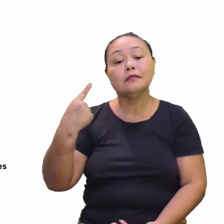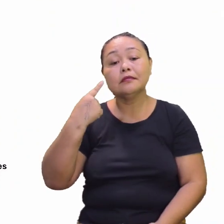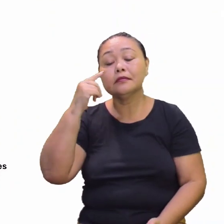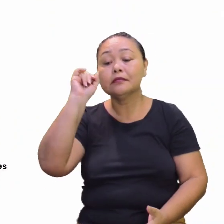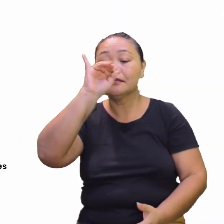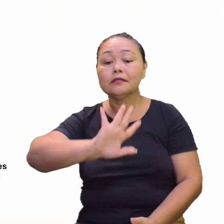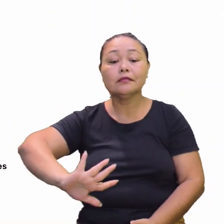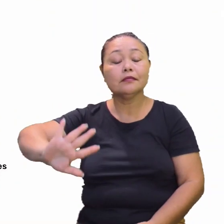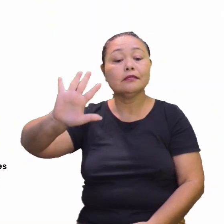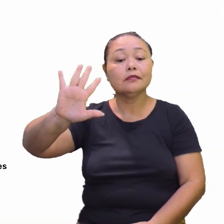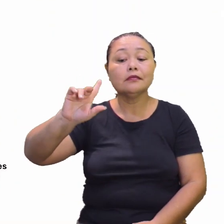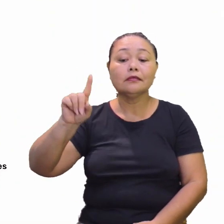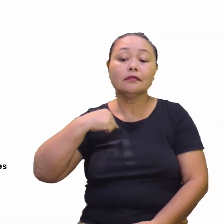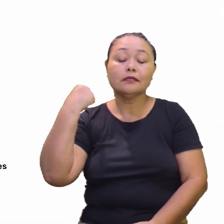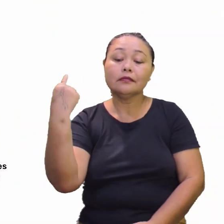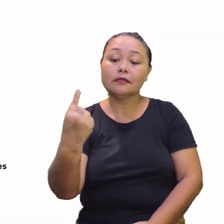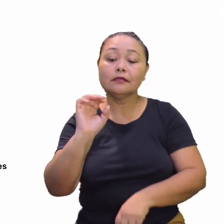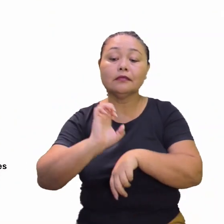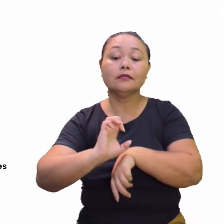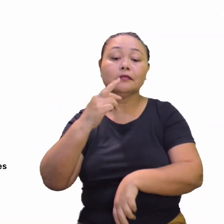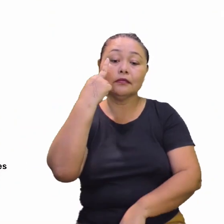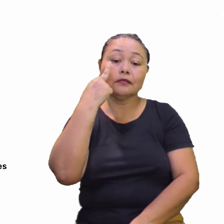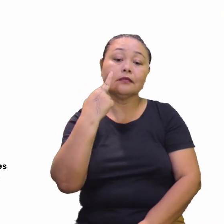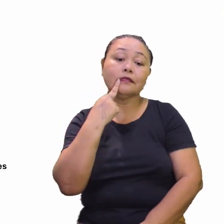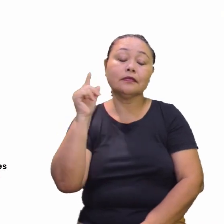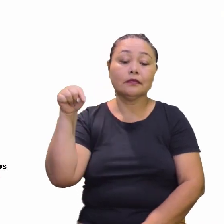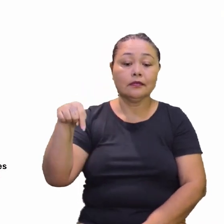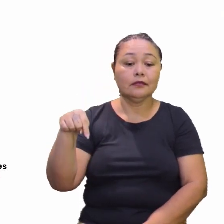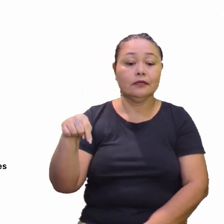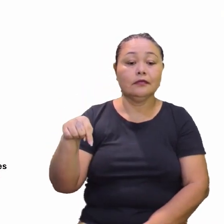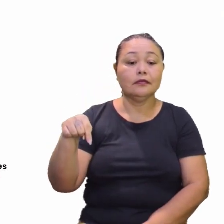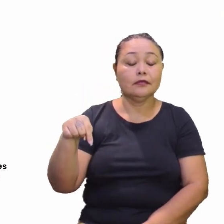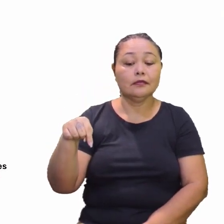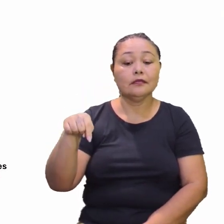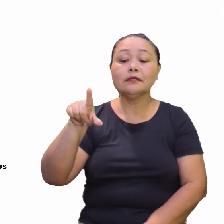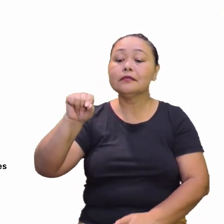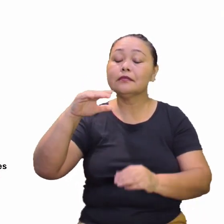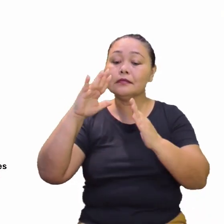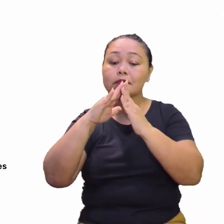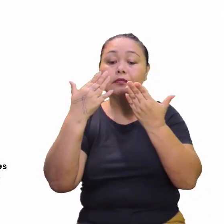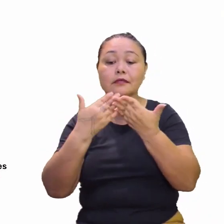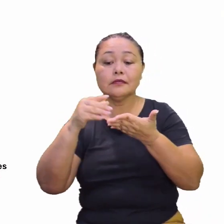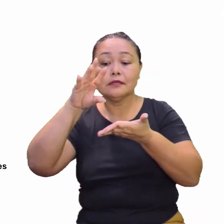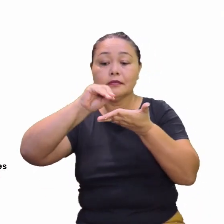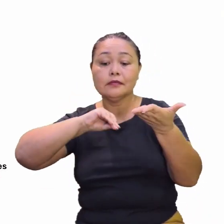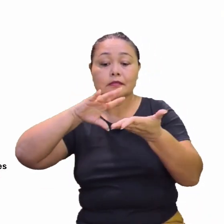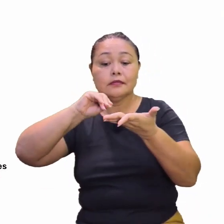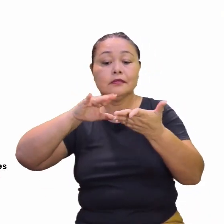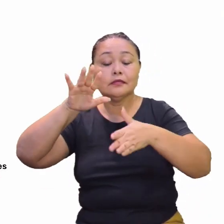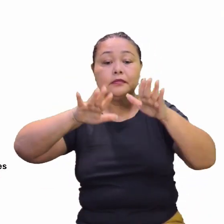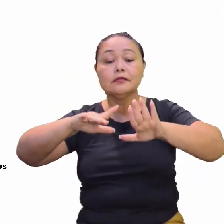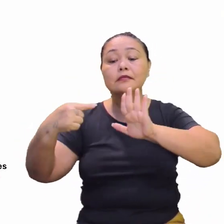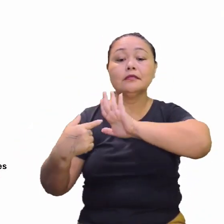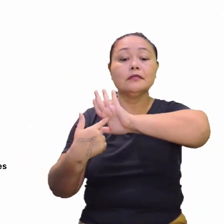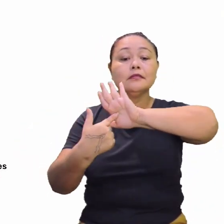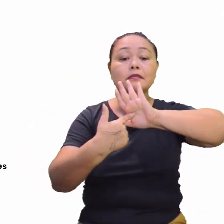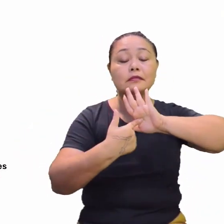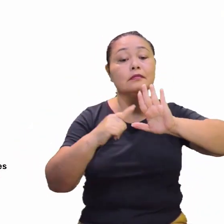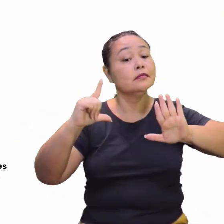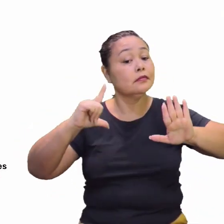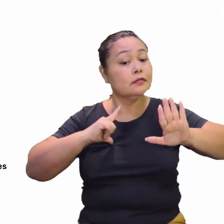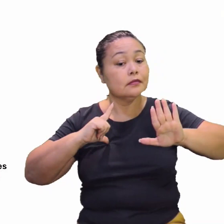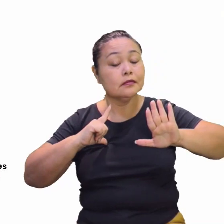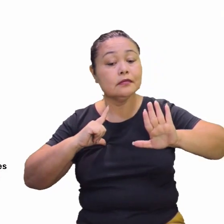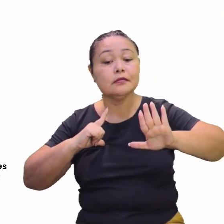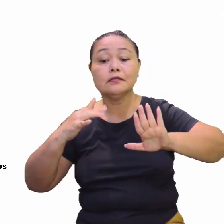gente tem algumas imagens do nosso estado de Rondônia, né, professor Jorge? Que algumas escolas enviaram para nós. E é mais para mostrar para vocês que a